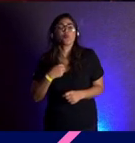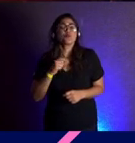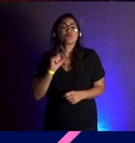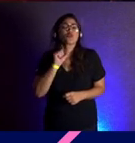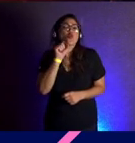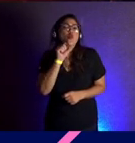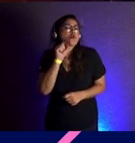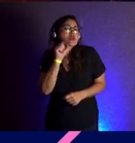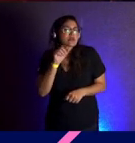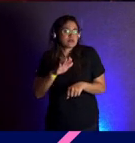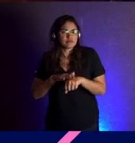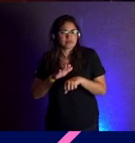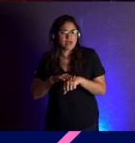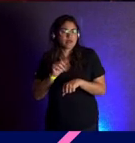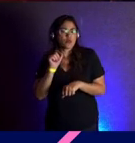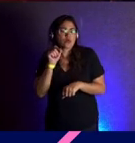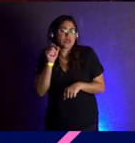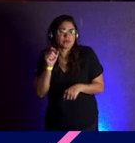Na verdade,